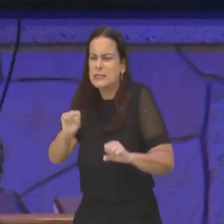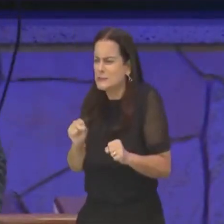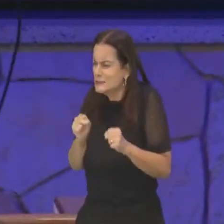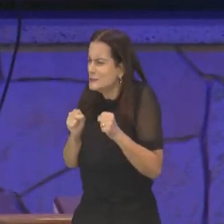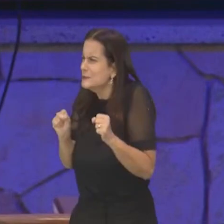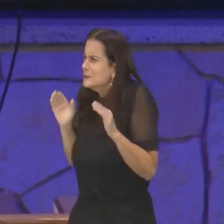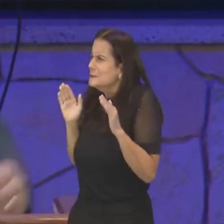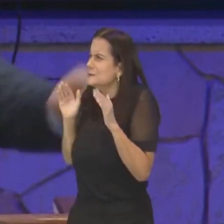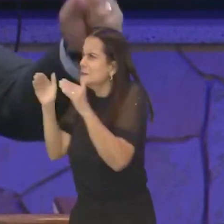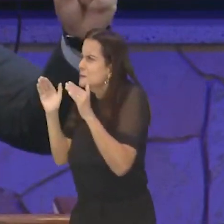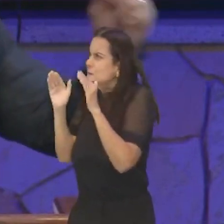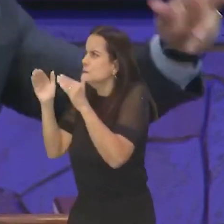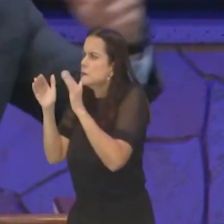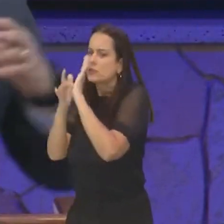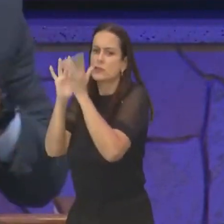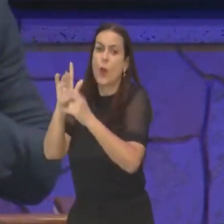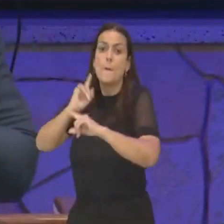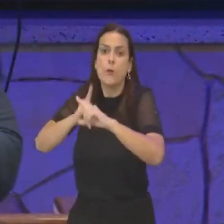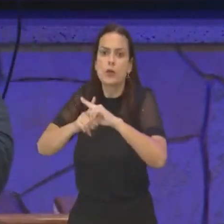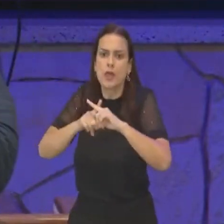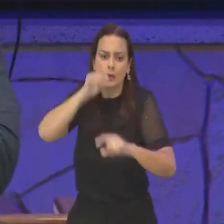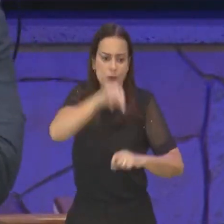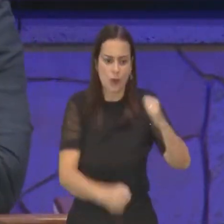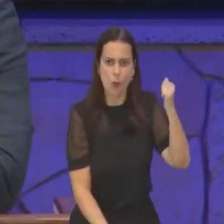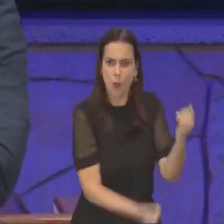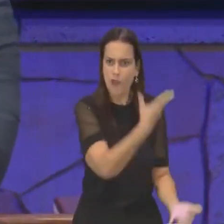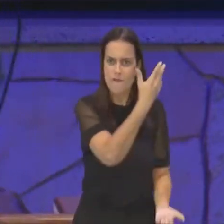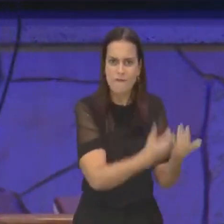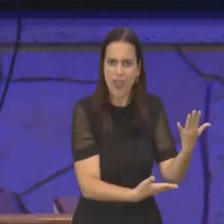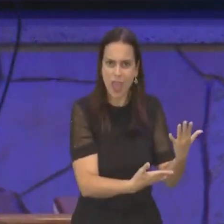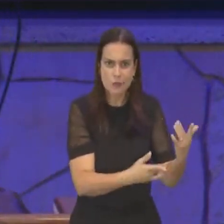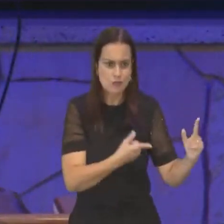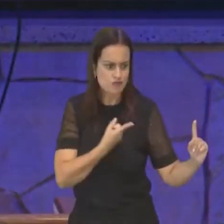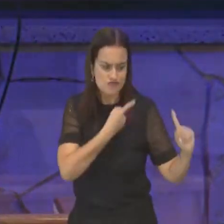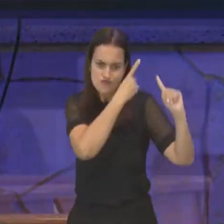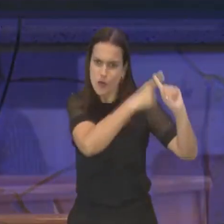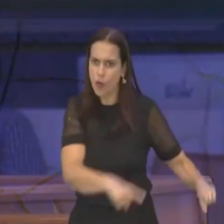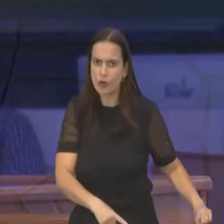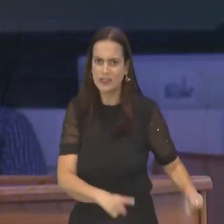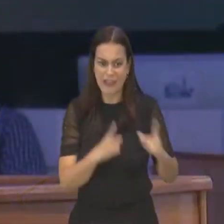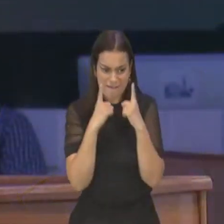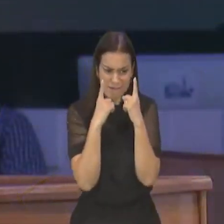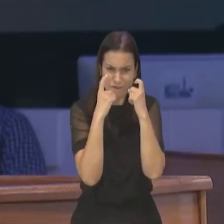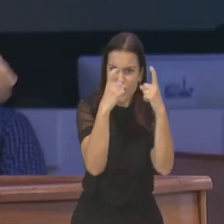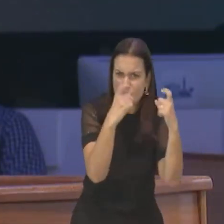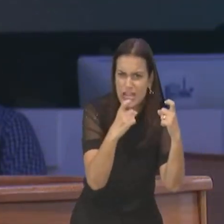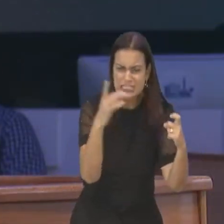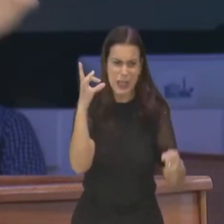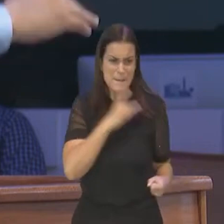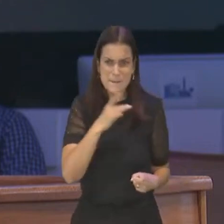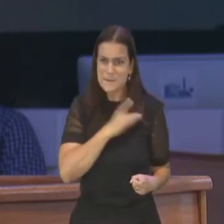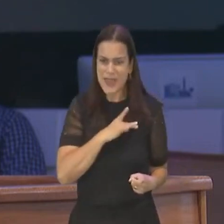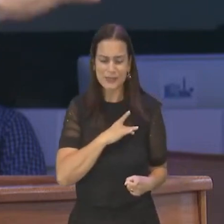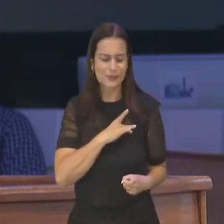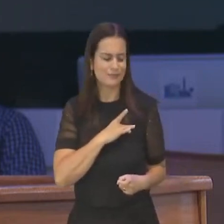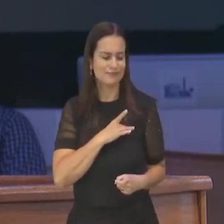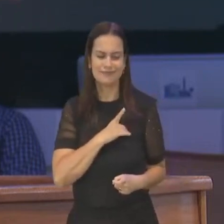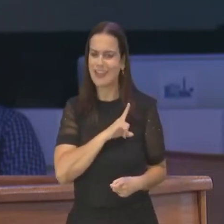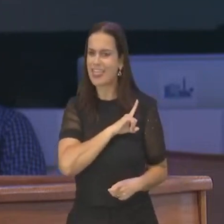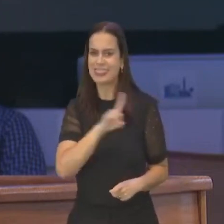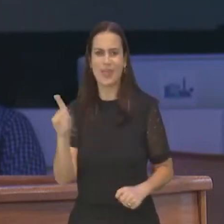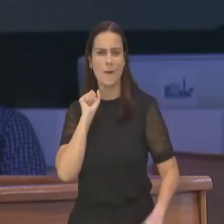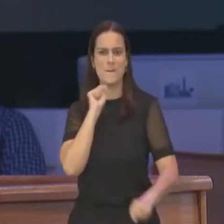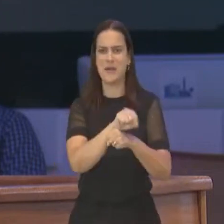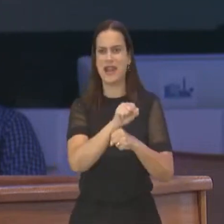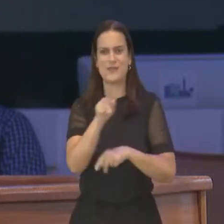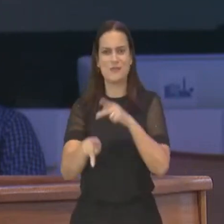fervorosos, porque as portas do inferno, porque a violência, porque os temores não vão parar